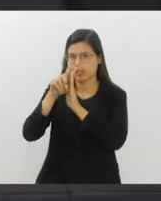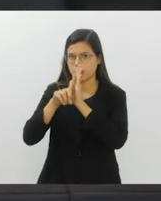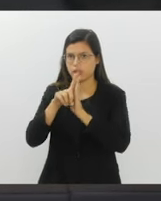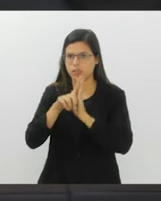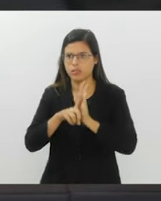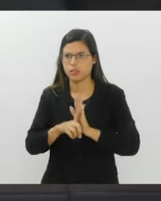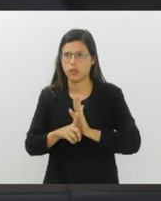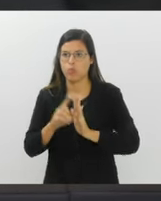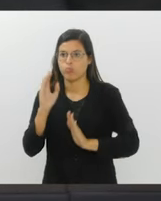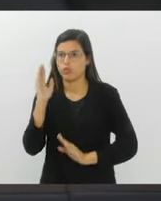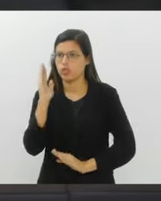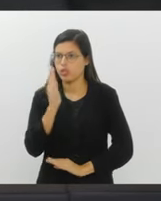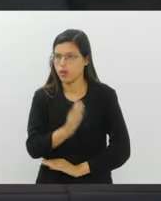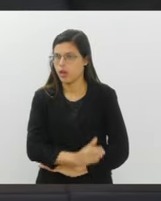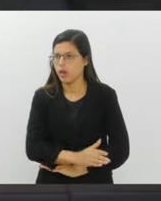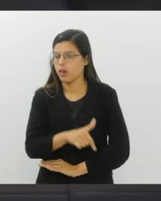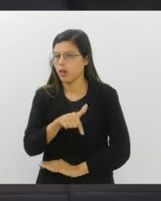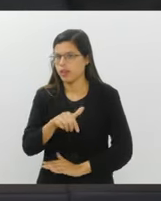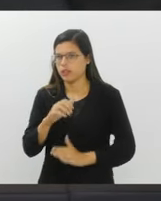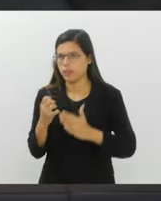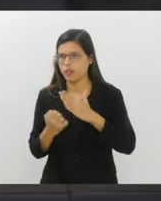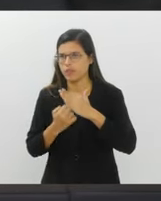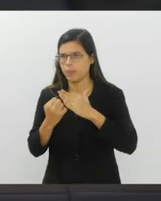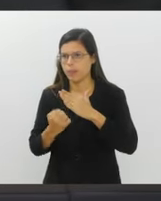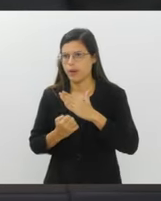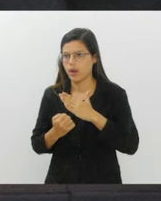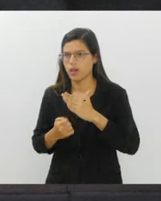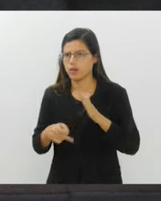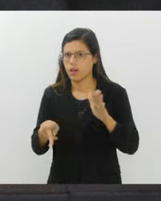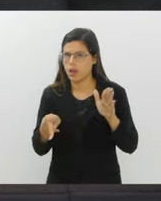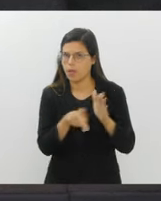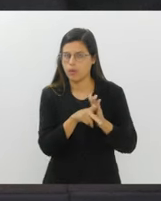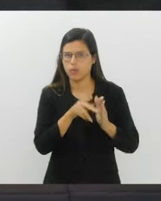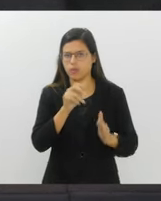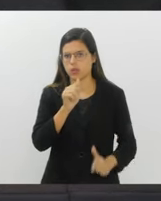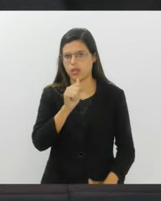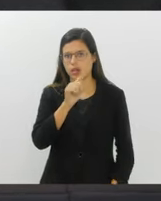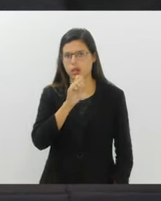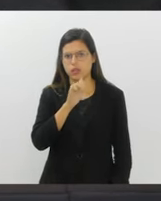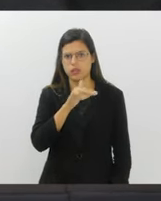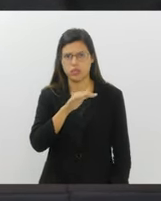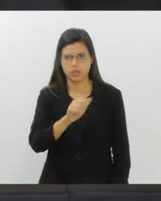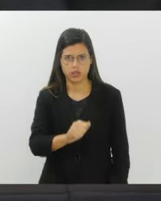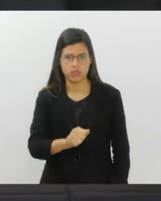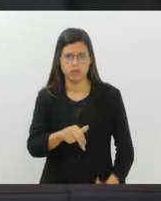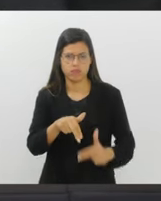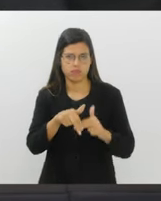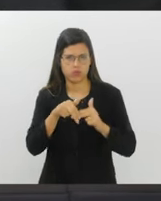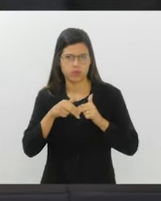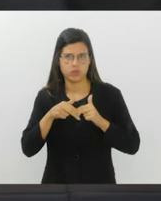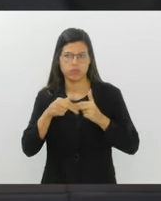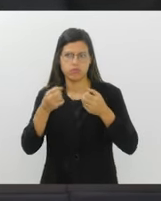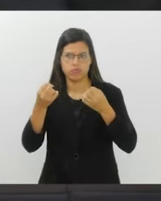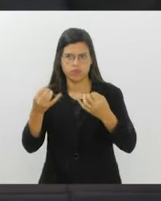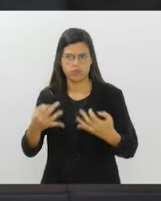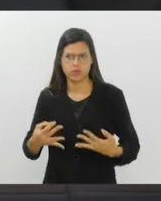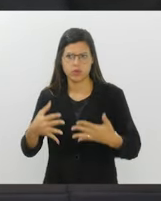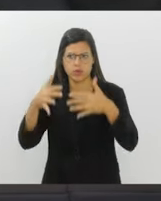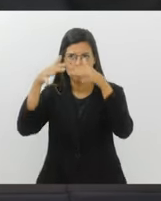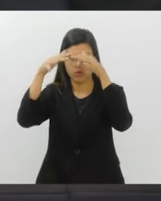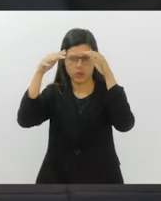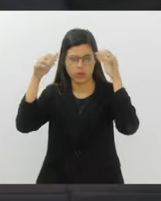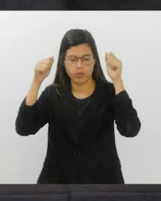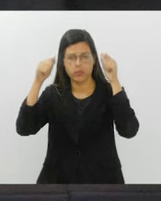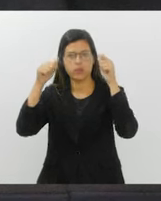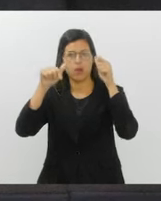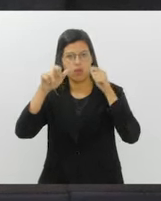das concessionárias pertence à agência reguladora. Por isso que ele está falando que o tribunal é